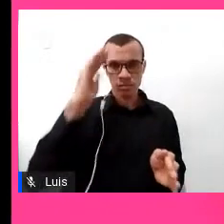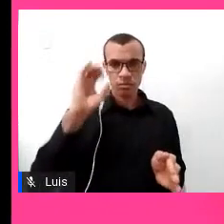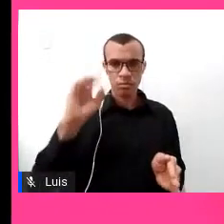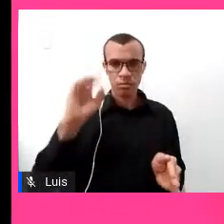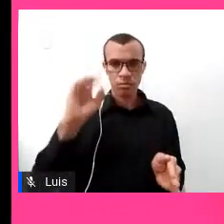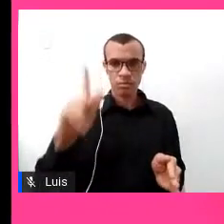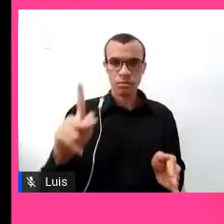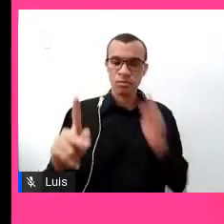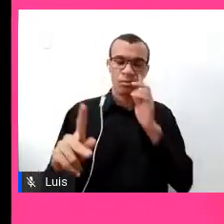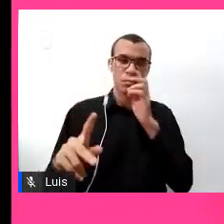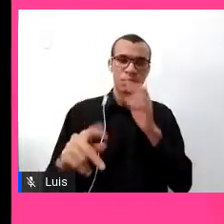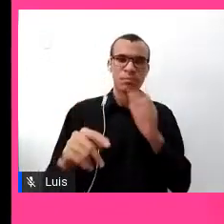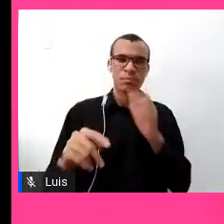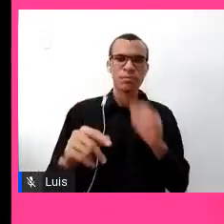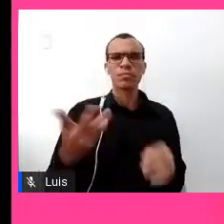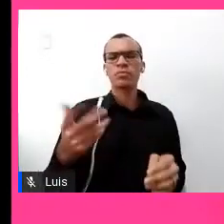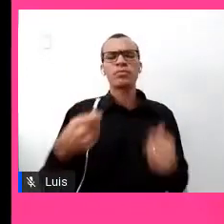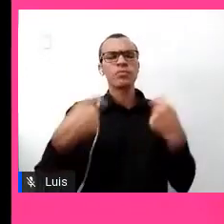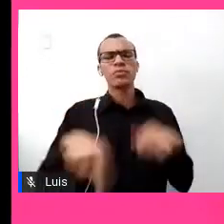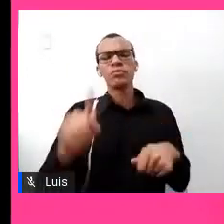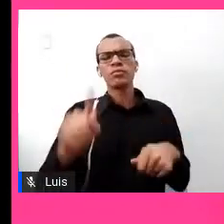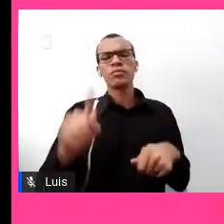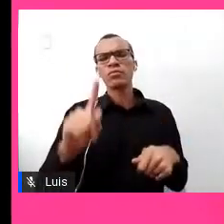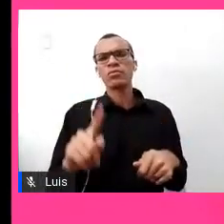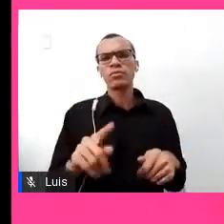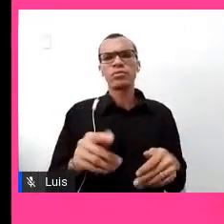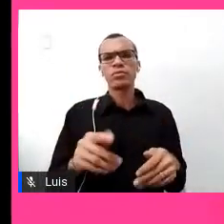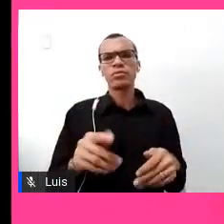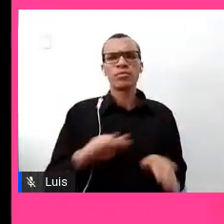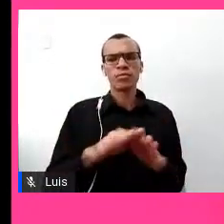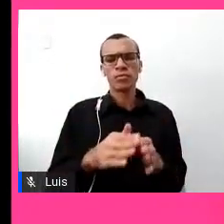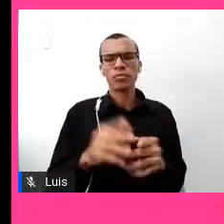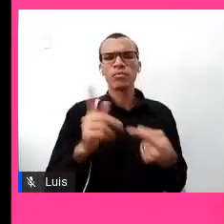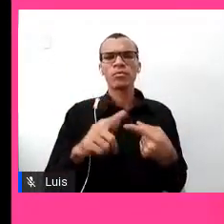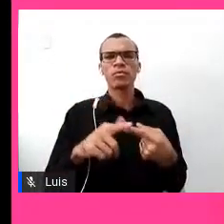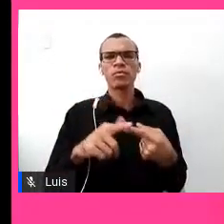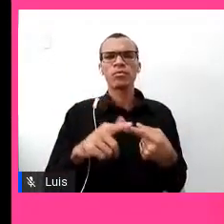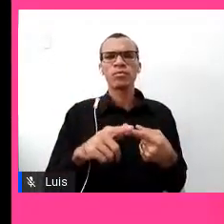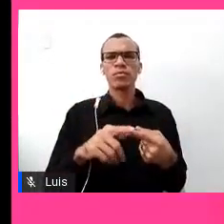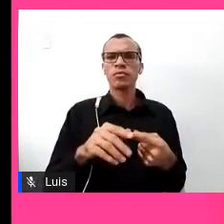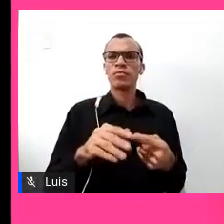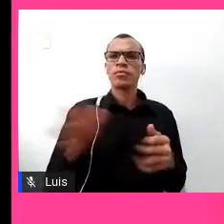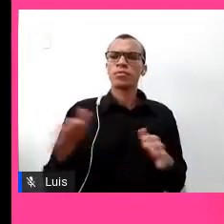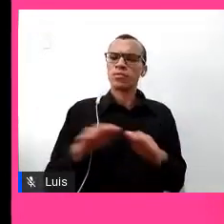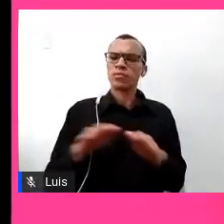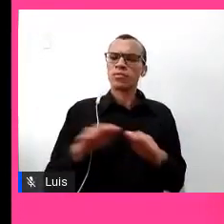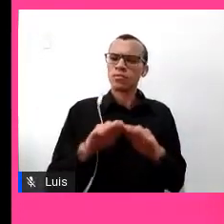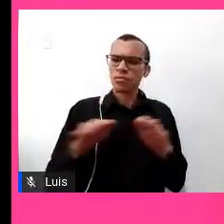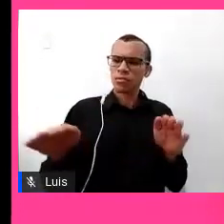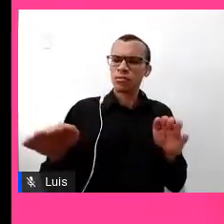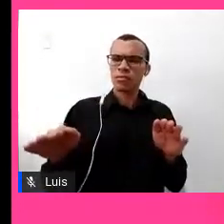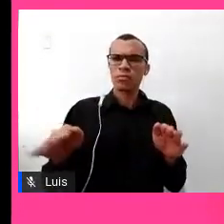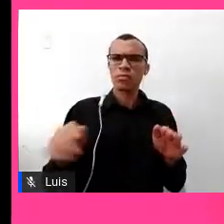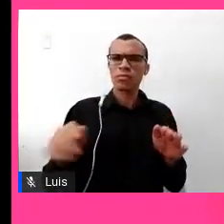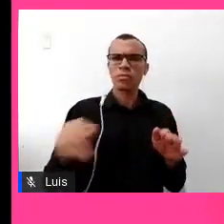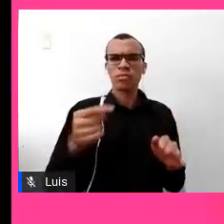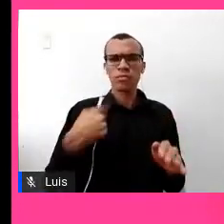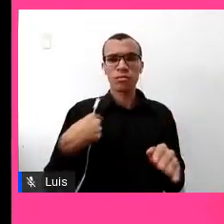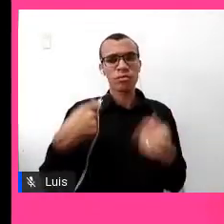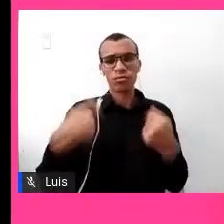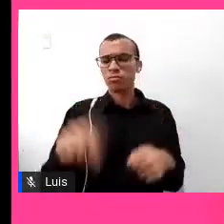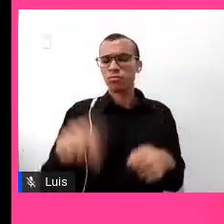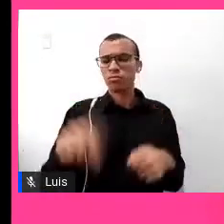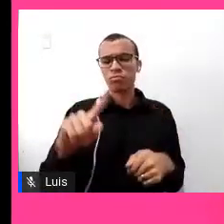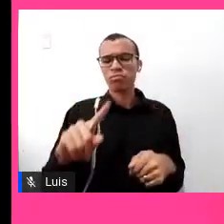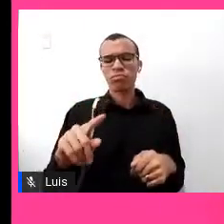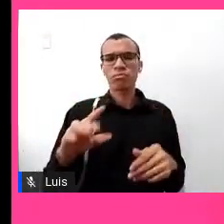nem precisa dobrar, porque é uma peça reta. Então, se o objeto é reto, eu não tenho que dobrar.